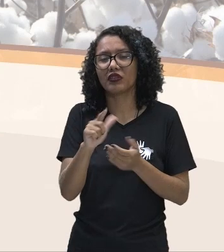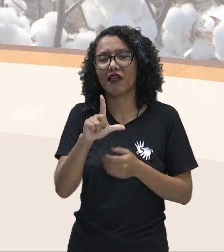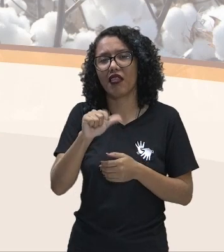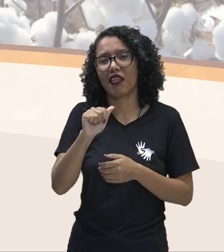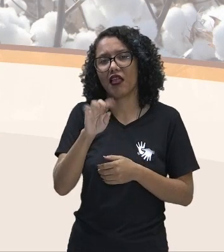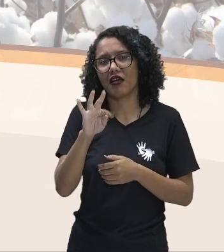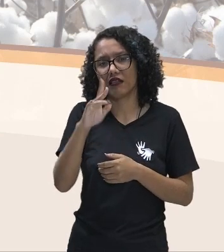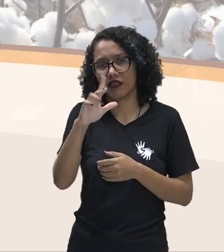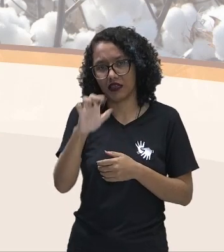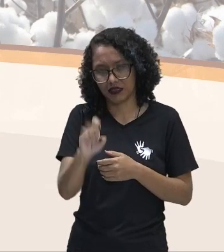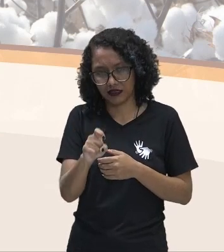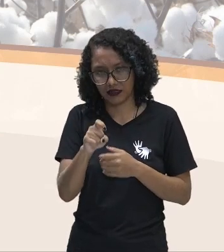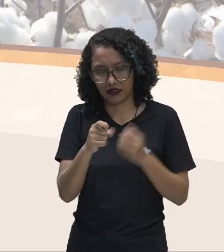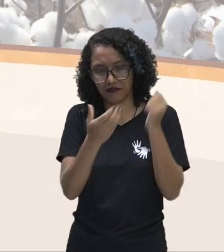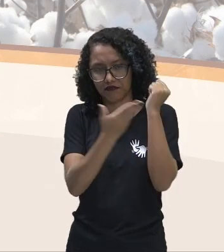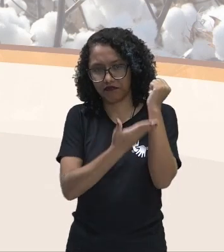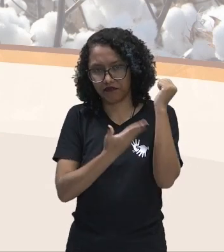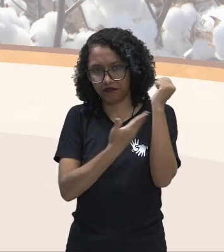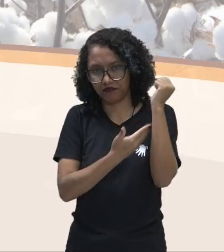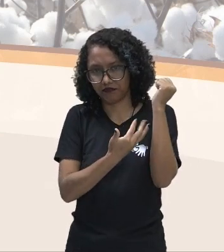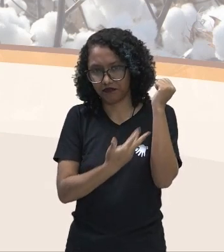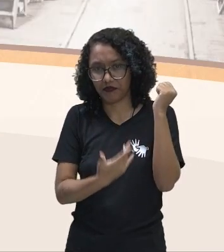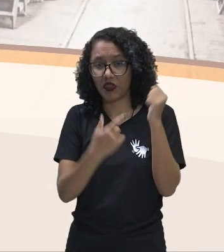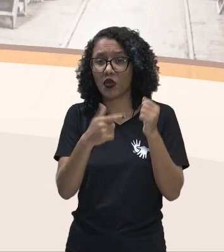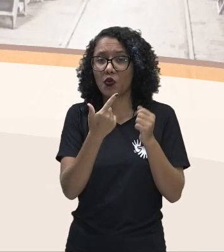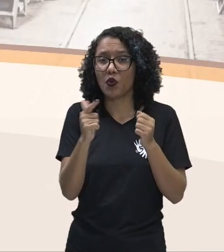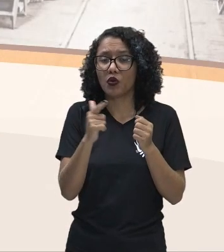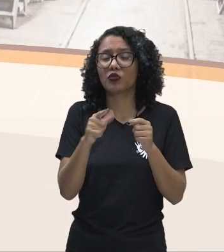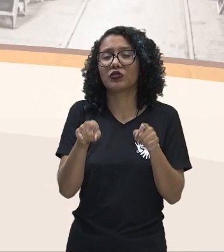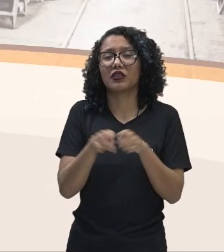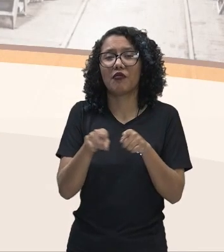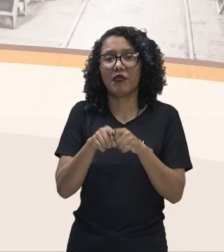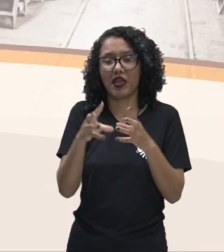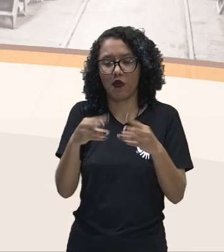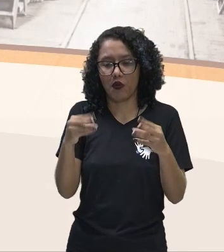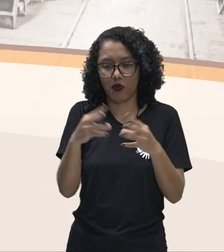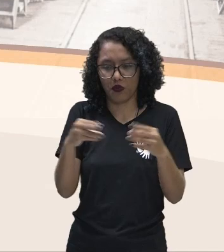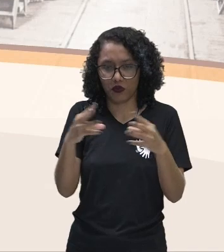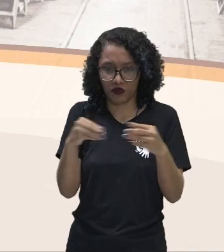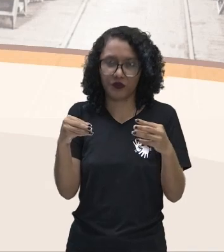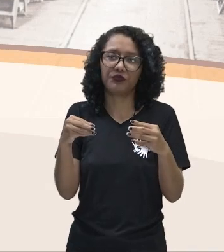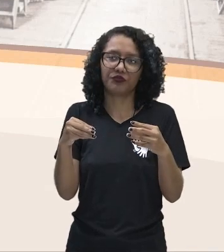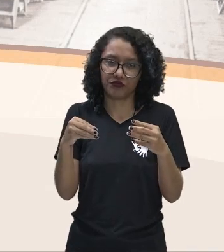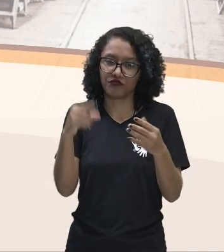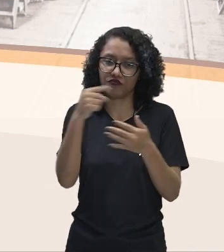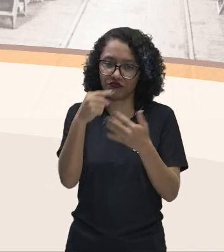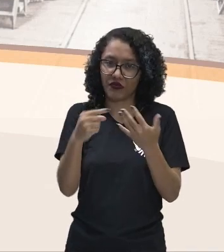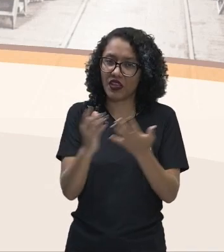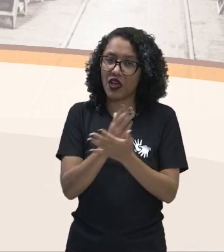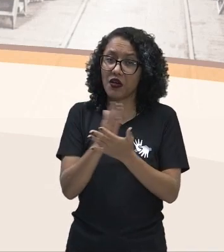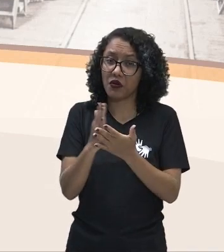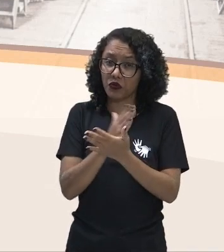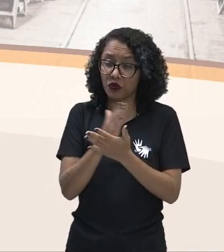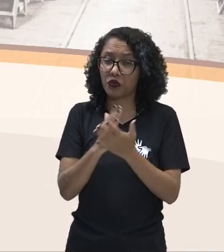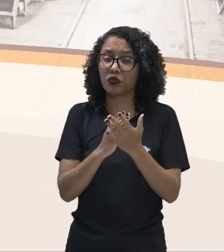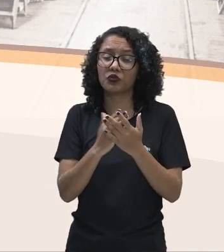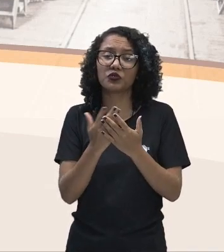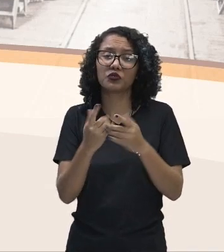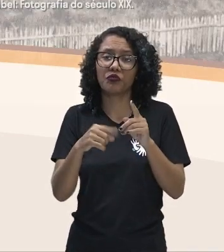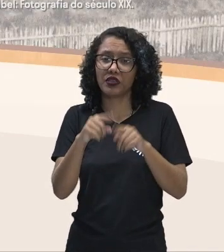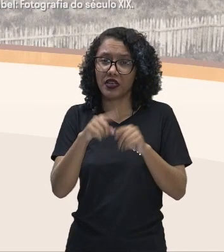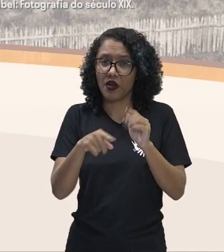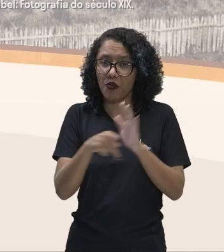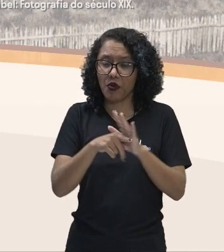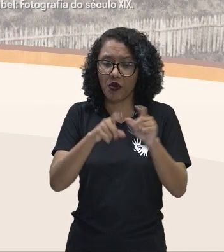da borracha na Amazônia, e também a plantação de algodão. São alguns desses produtos agrários